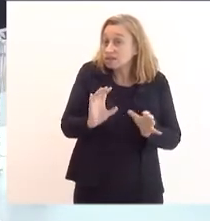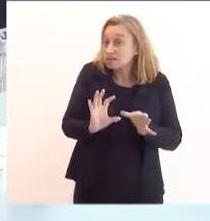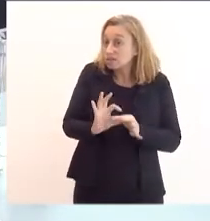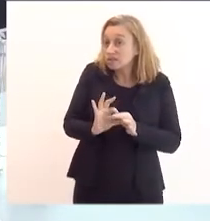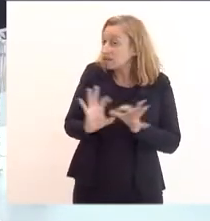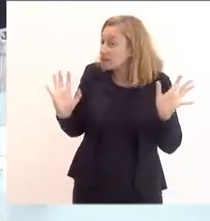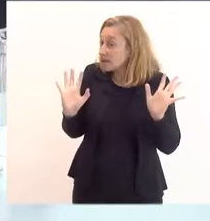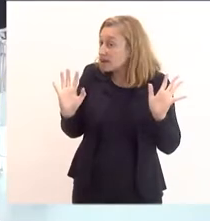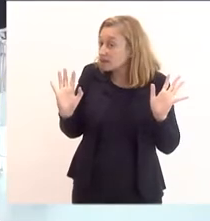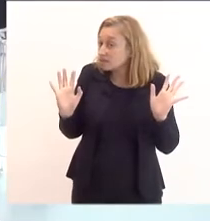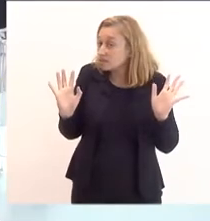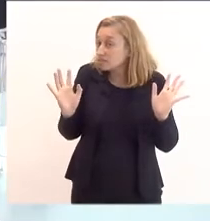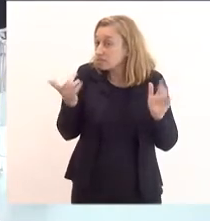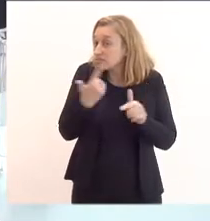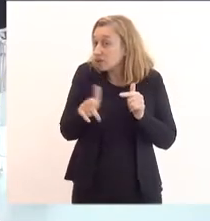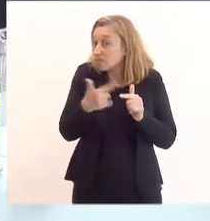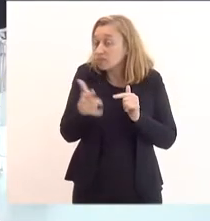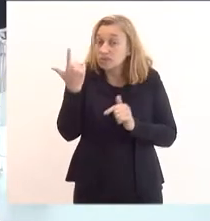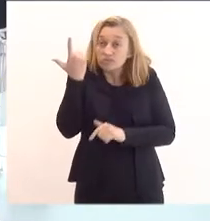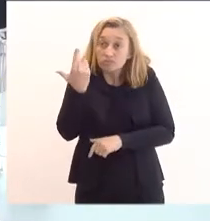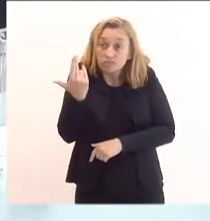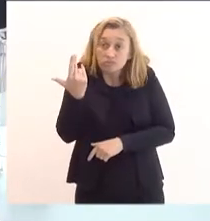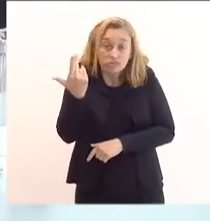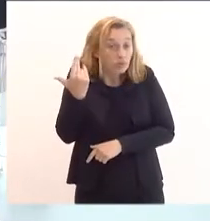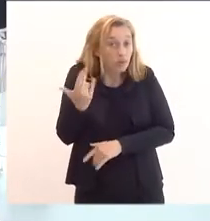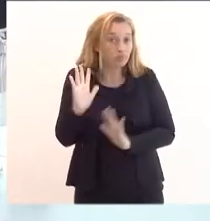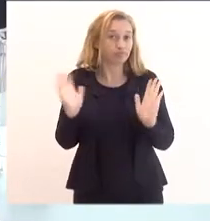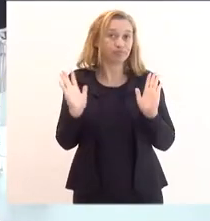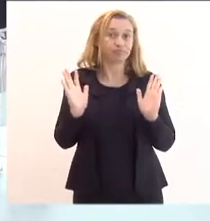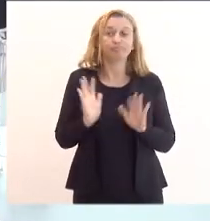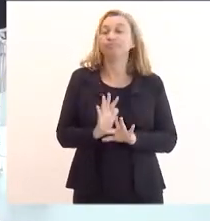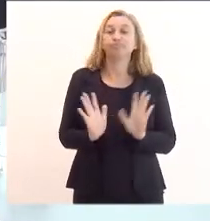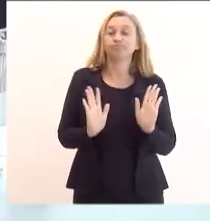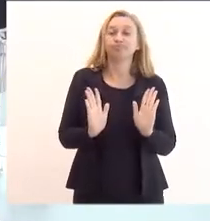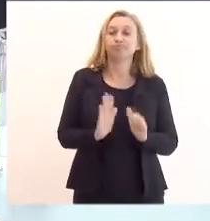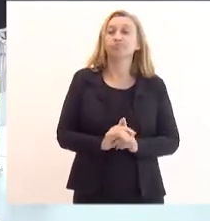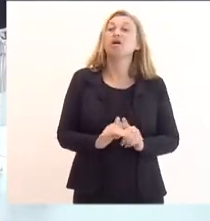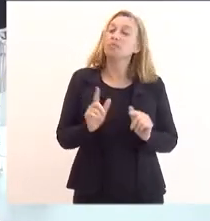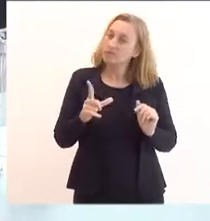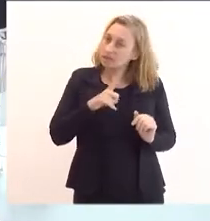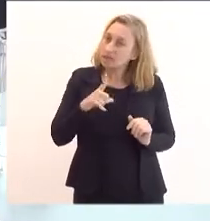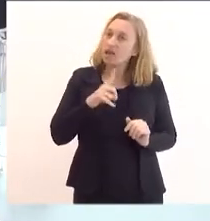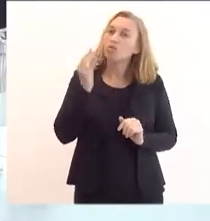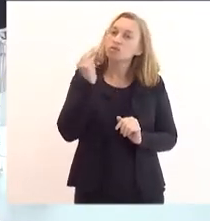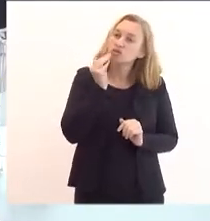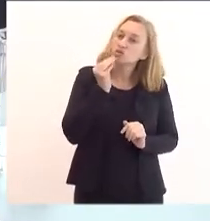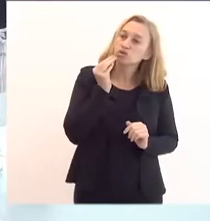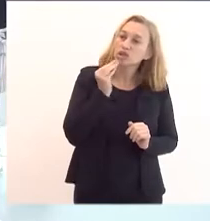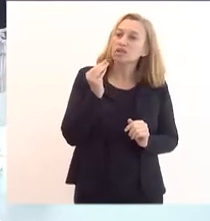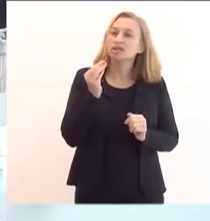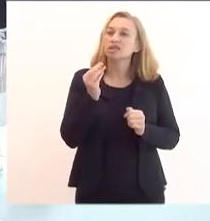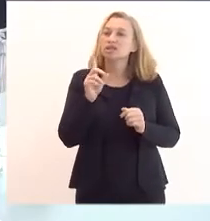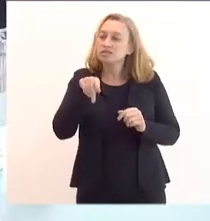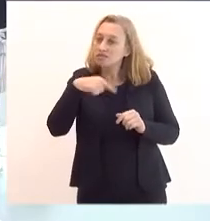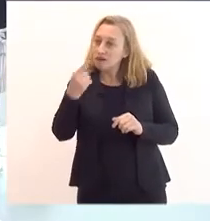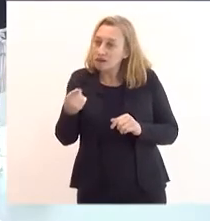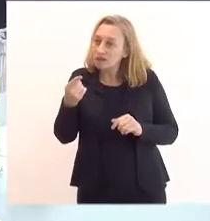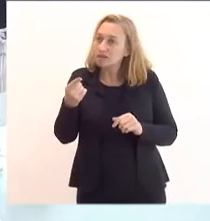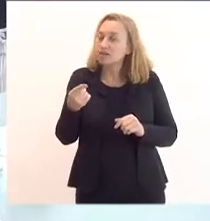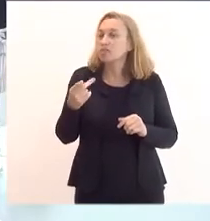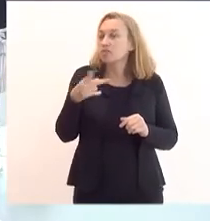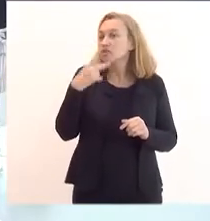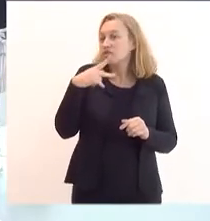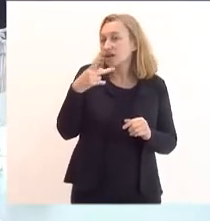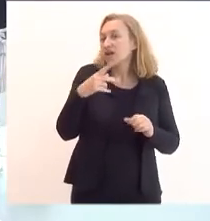nenhum. Porque acordado está. Né? Mas a gente terá a oportunidade de se posicionar em plenário sobre